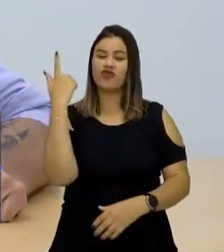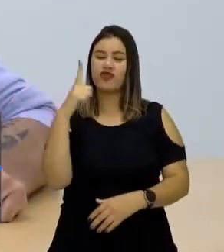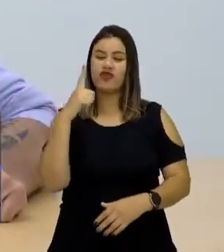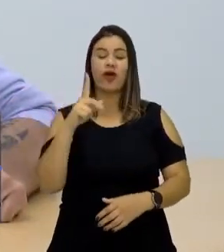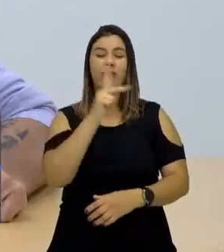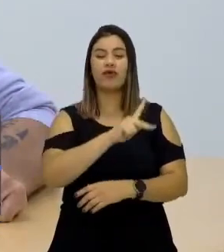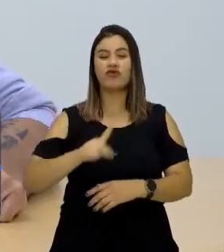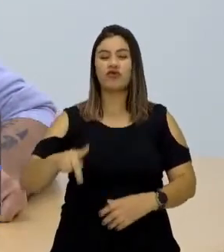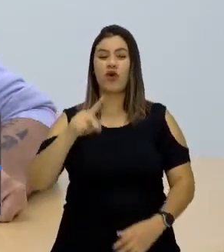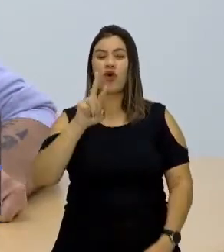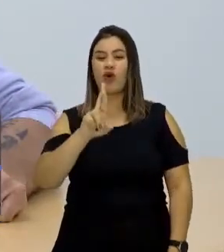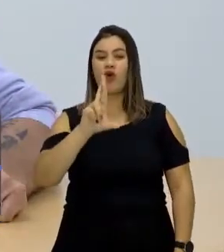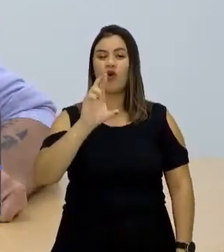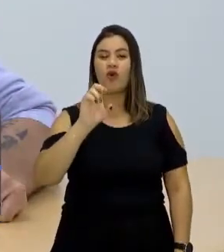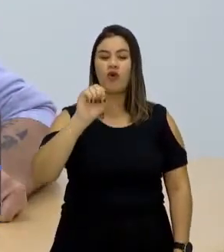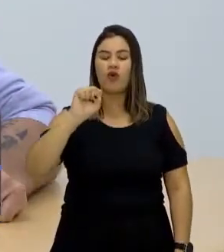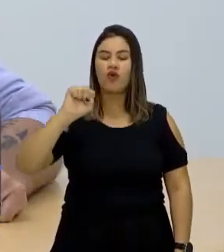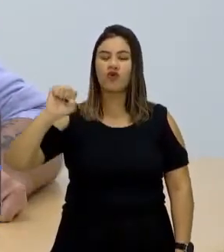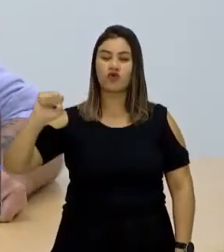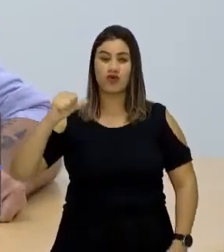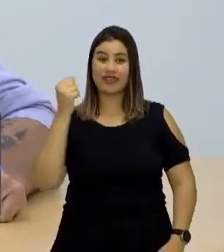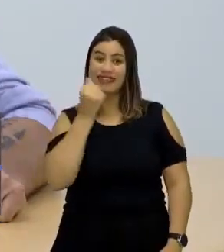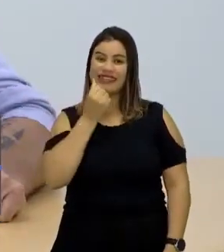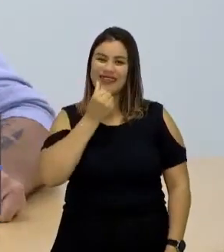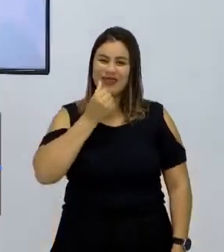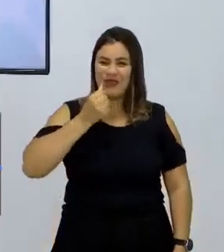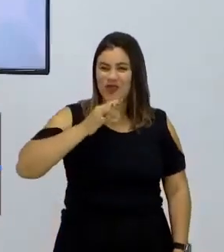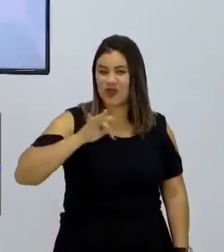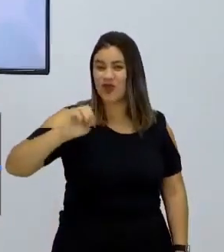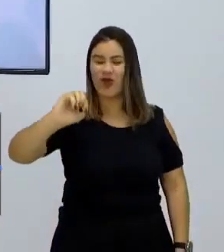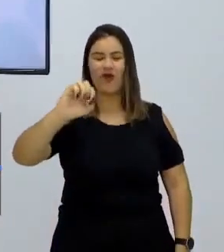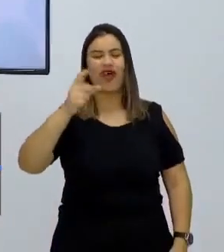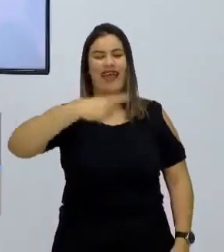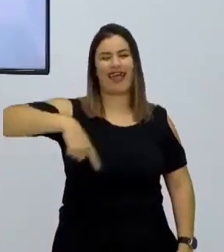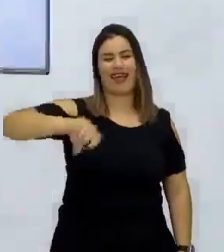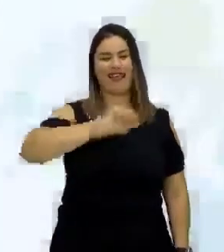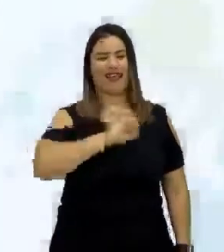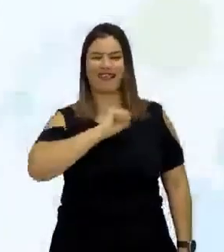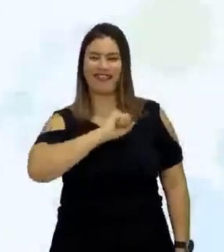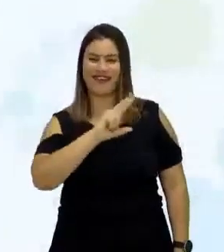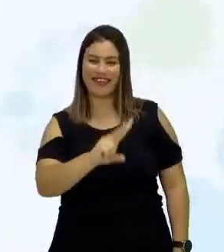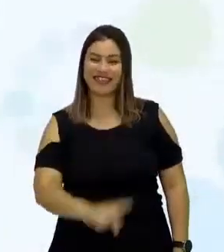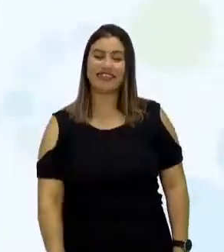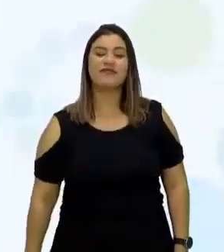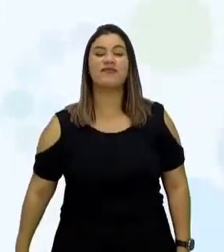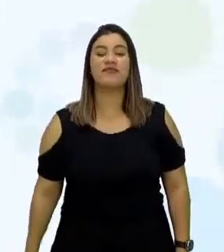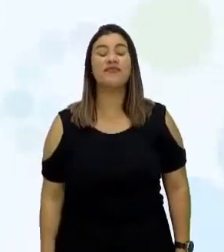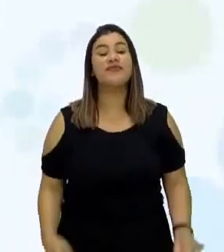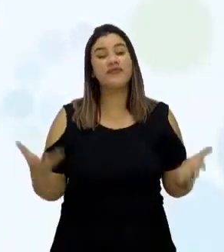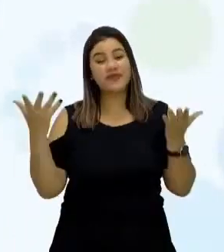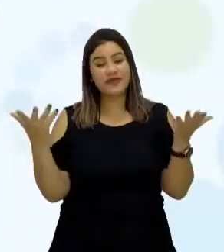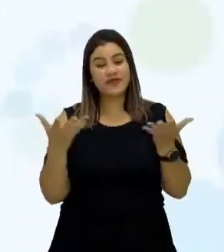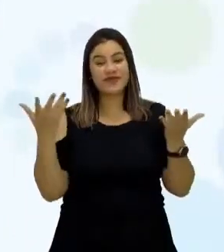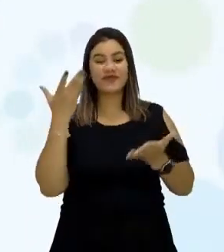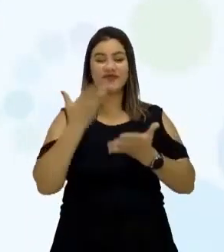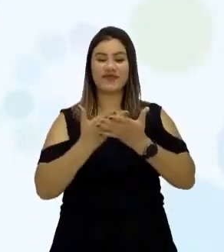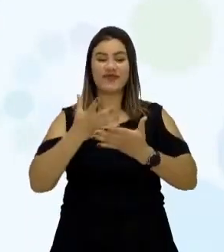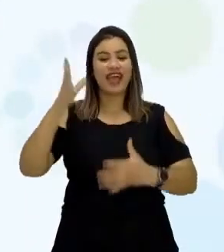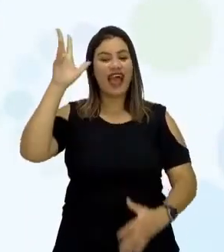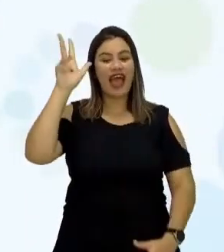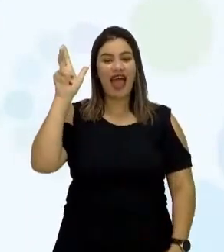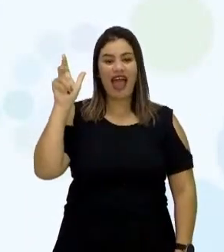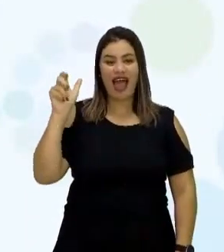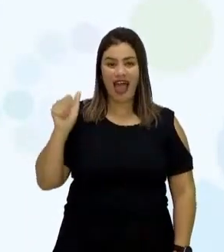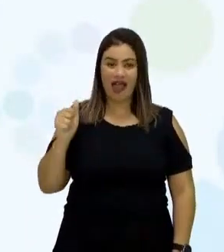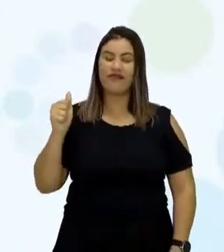Russo. Sextou! É nóis! Então vamos lá. O tema da aula de hoje vai ser sobre a África e sua